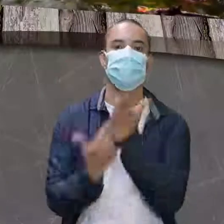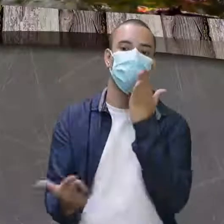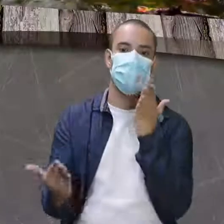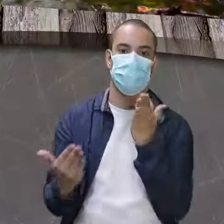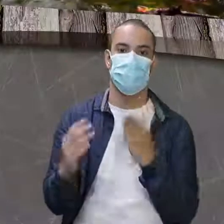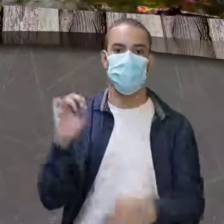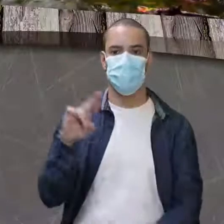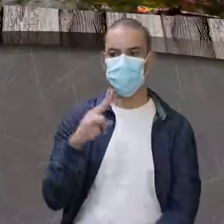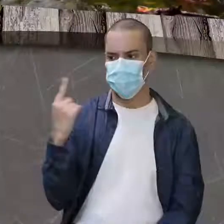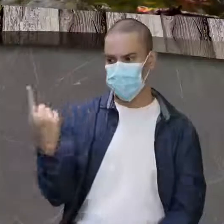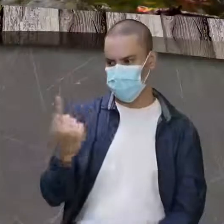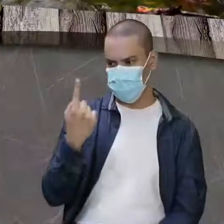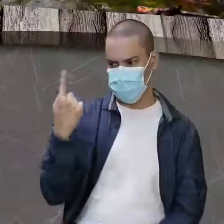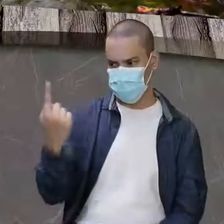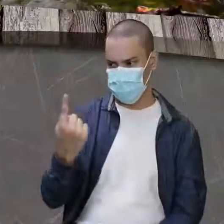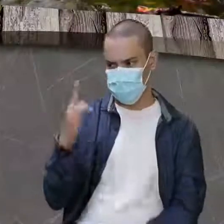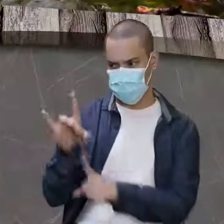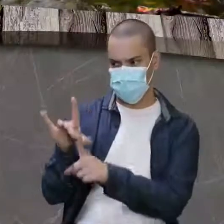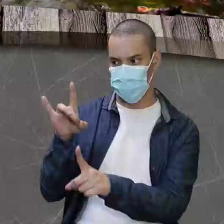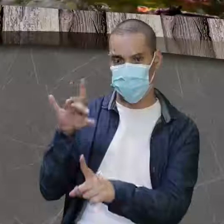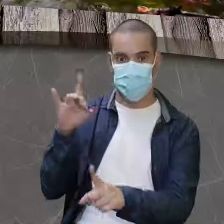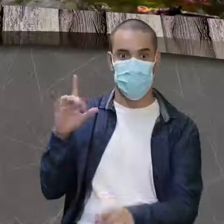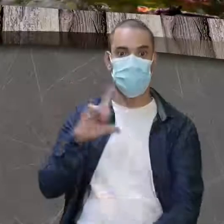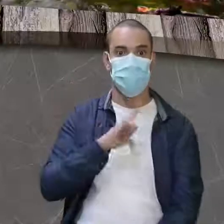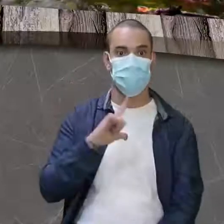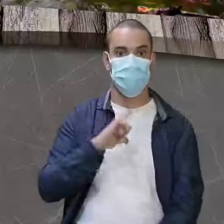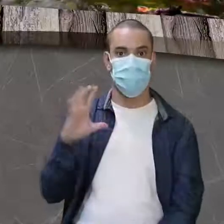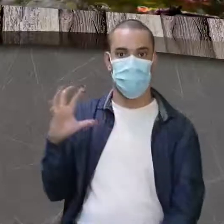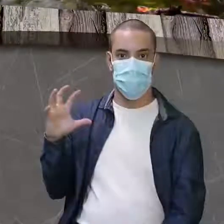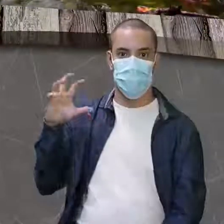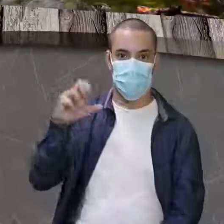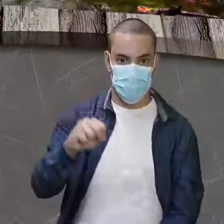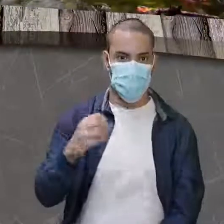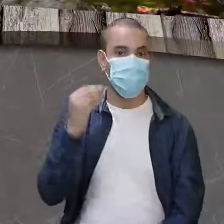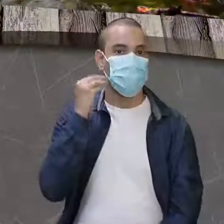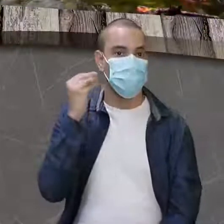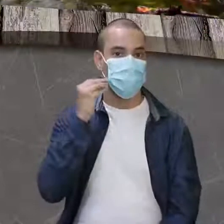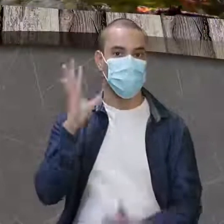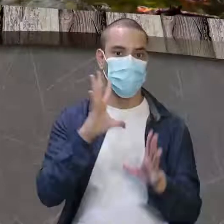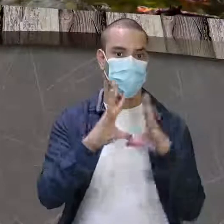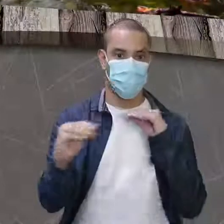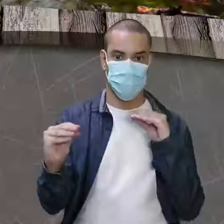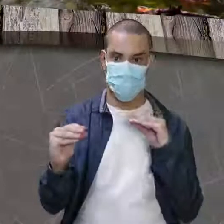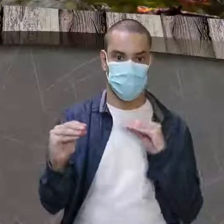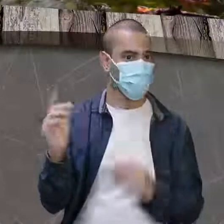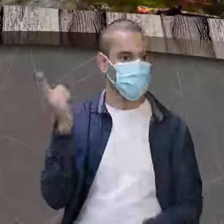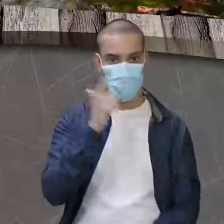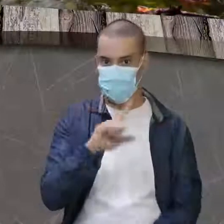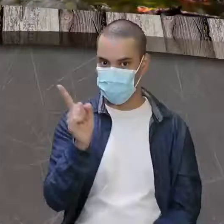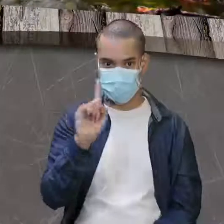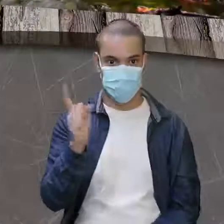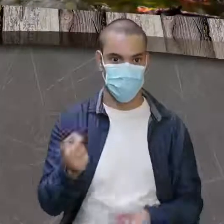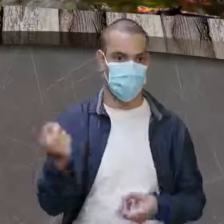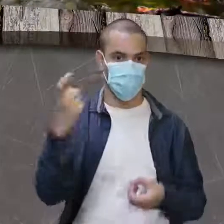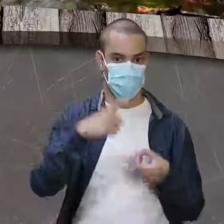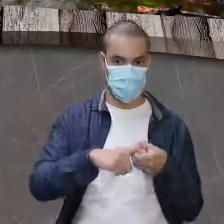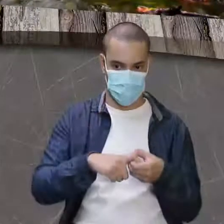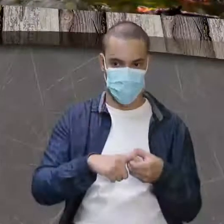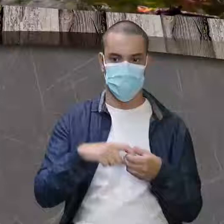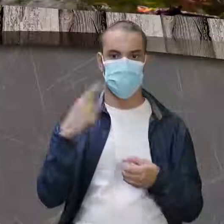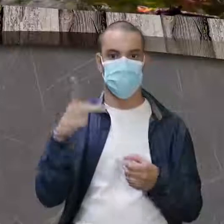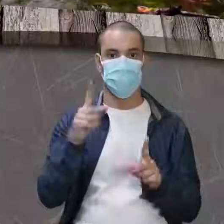tá vagando lá e aconteceu de vir um predador, ele tentar fugir, nessa fuga ele não conseguir mais retornar para a